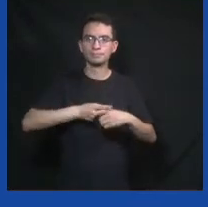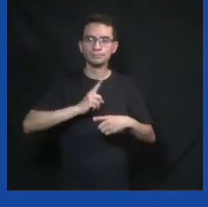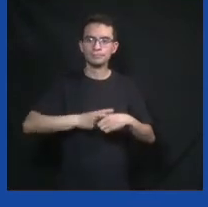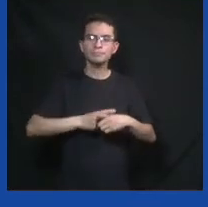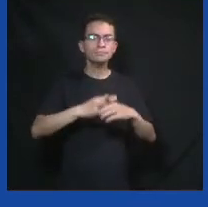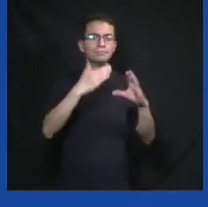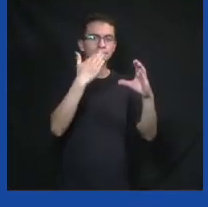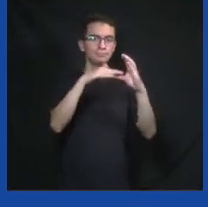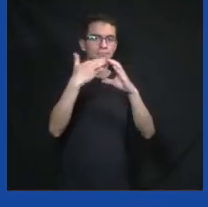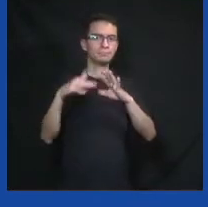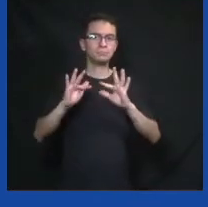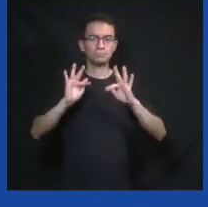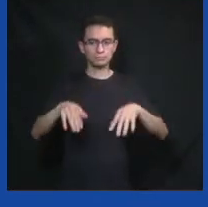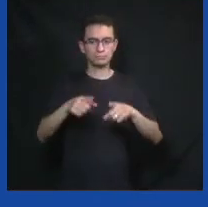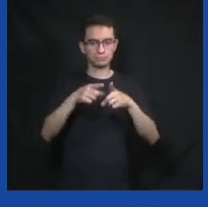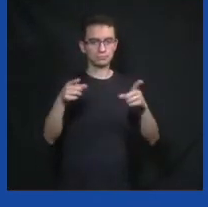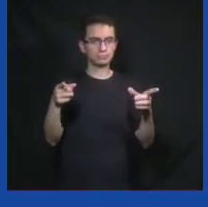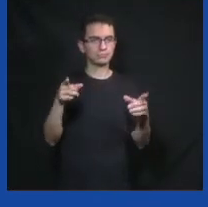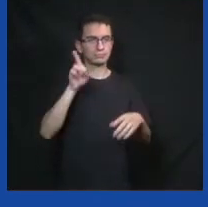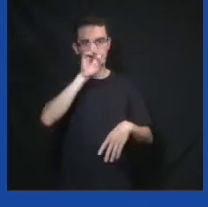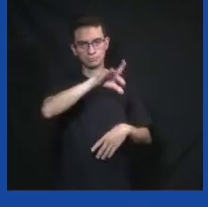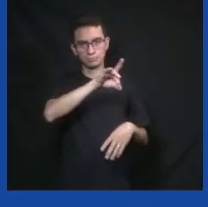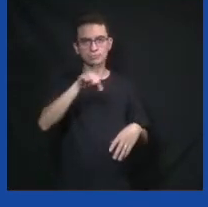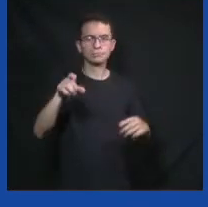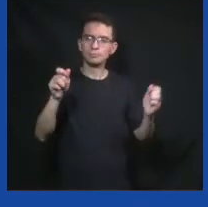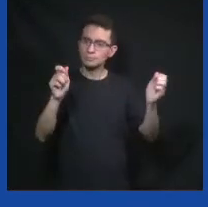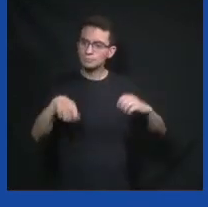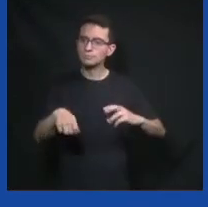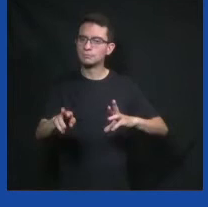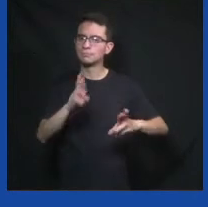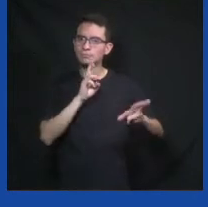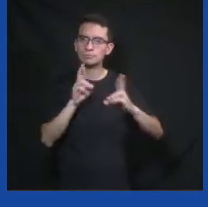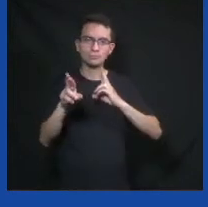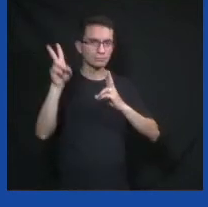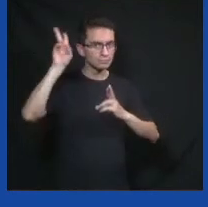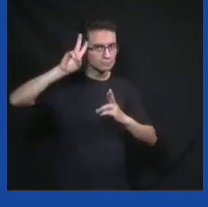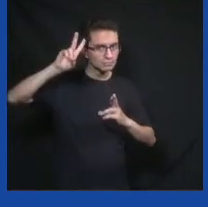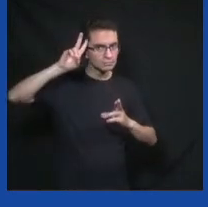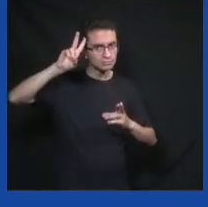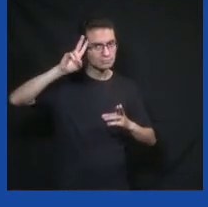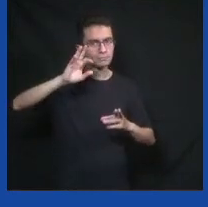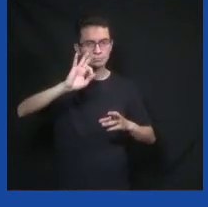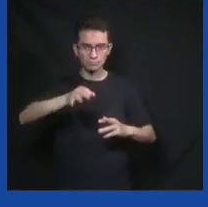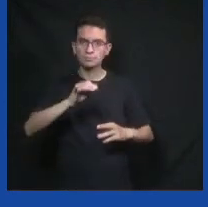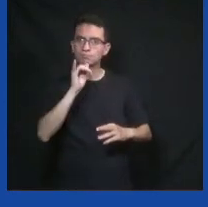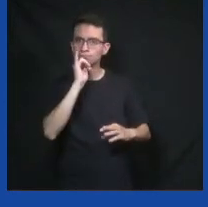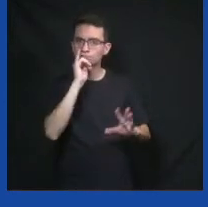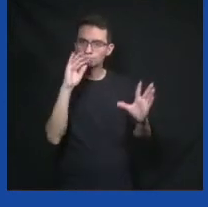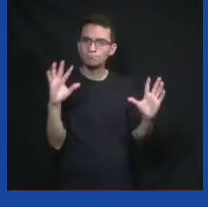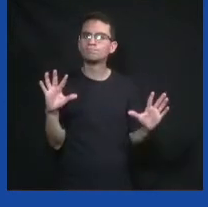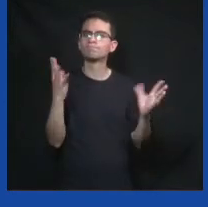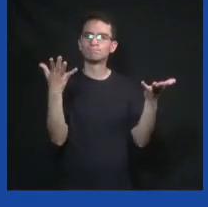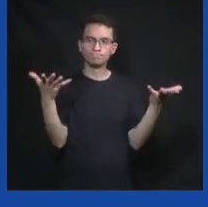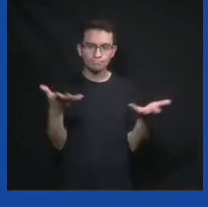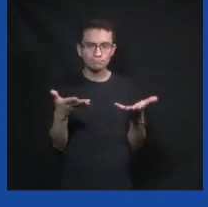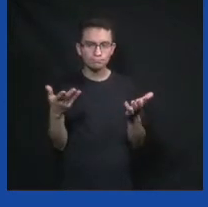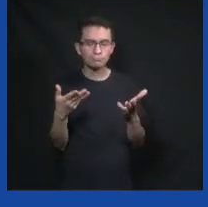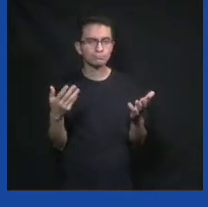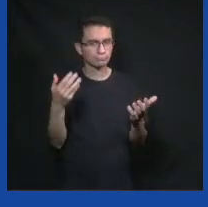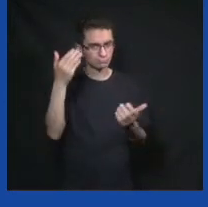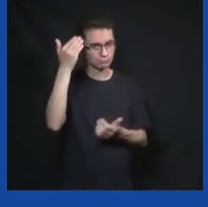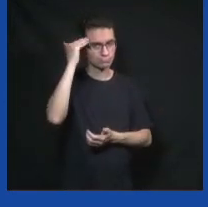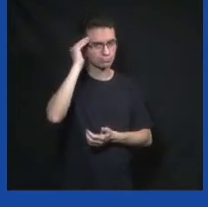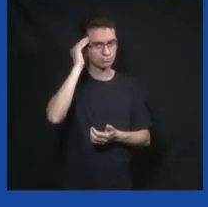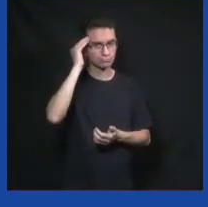final de cada um. Dá para responder, e dá para lembrar, por exemplo, que esse caso que eu citei de Goiás é uma política de governo.